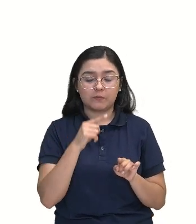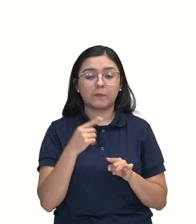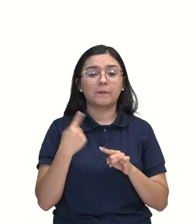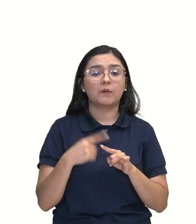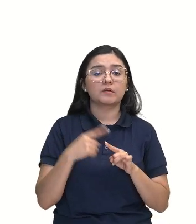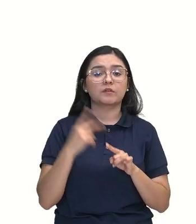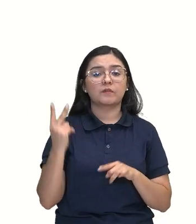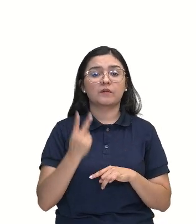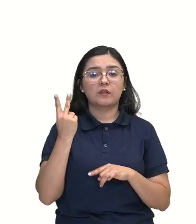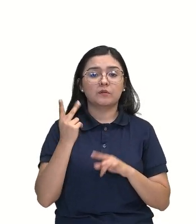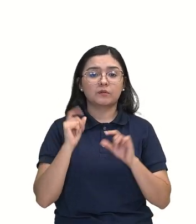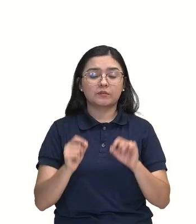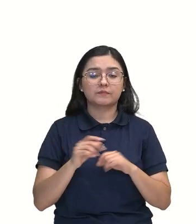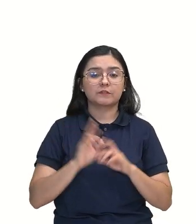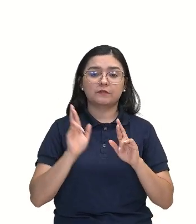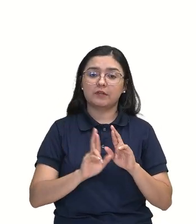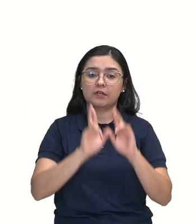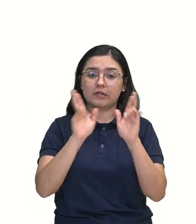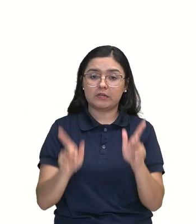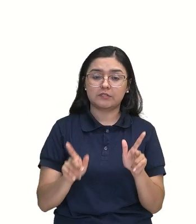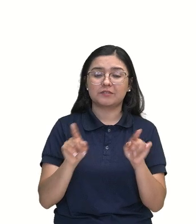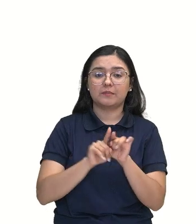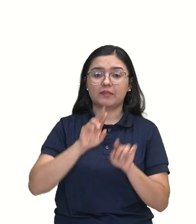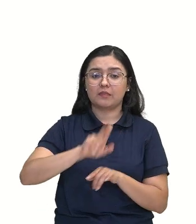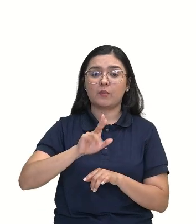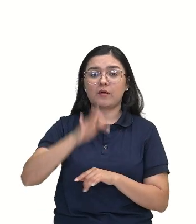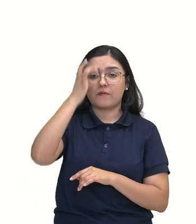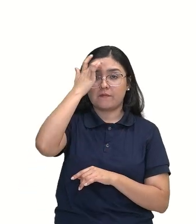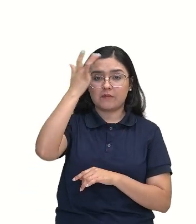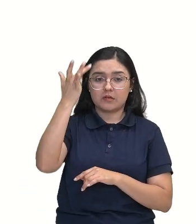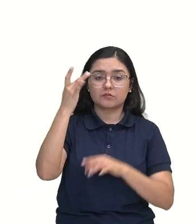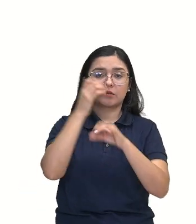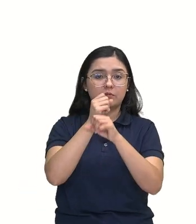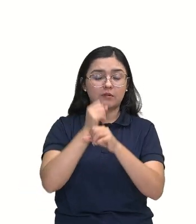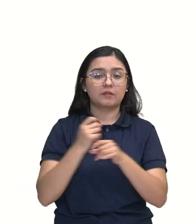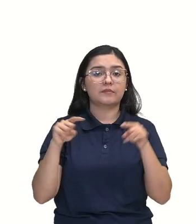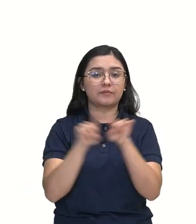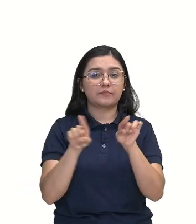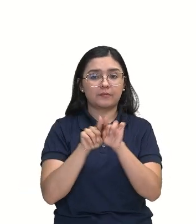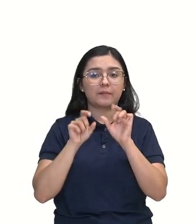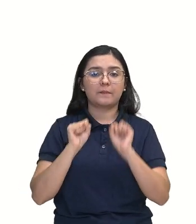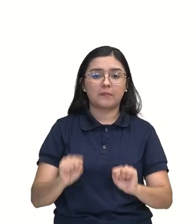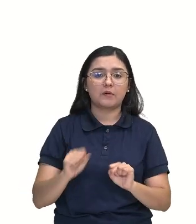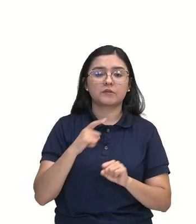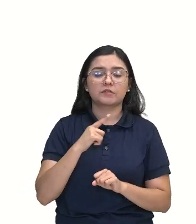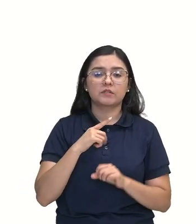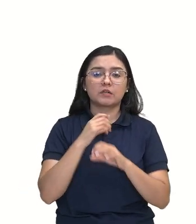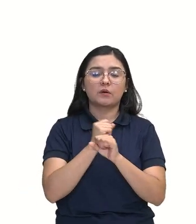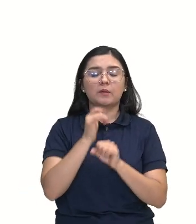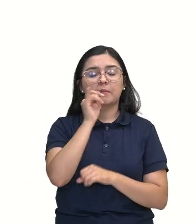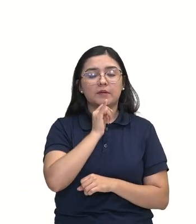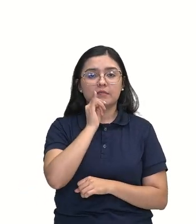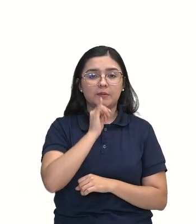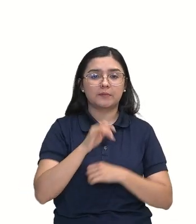são valores não muito comuns, né? Não muito fáceis de serem trabalhados. Ou você pode pegar e calcular, por